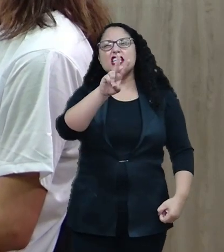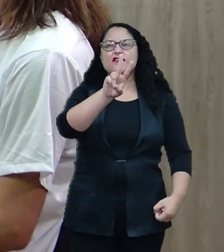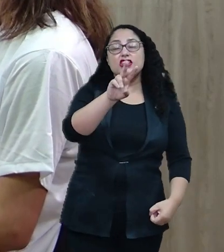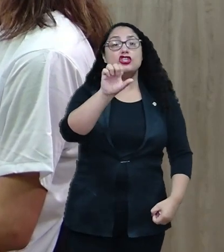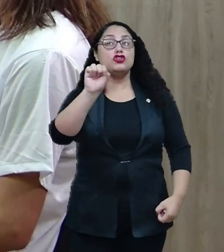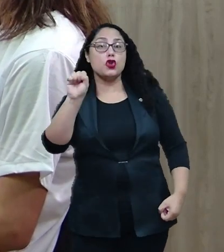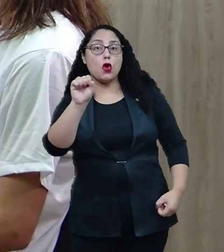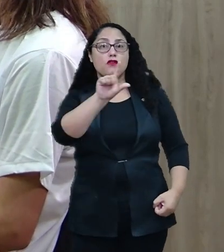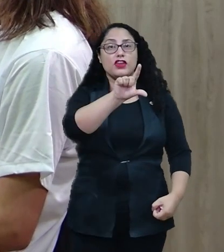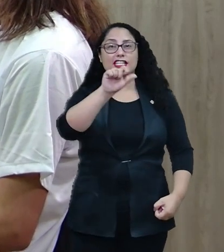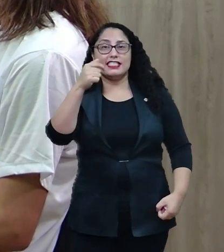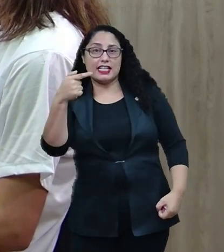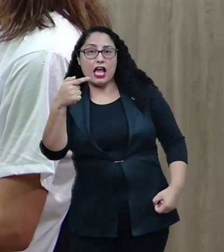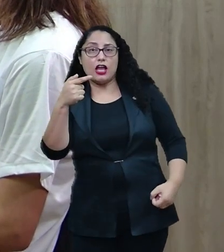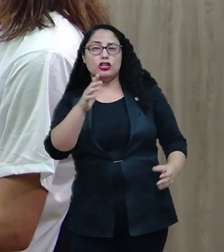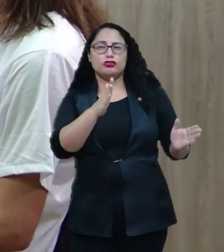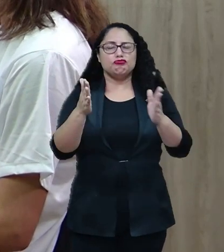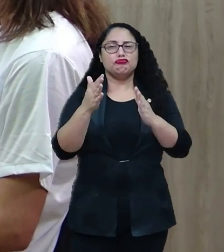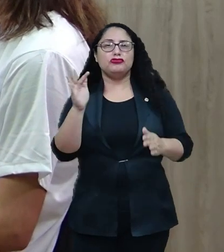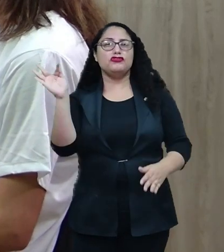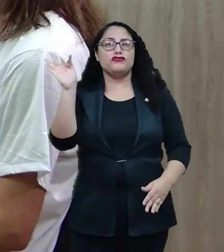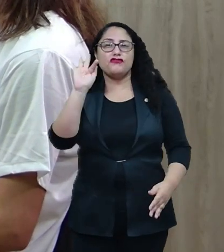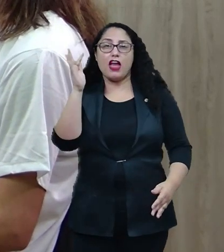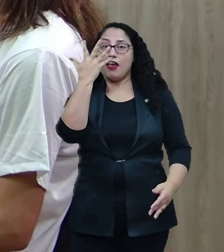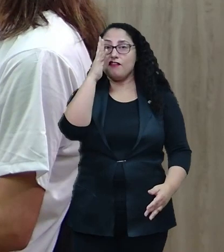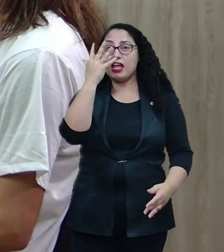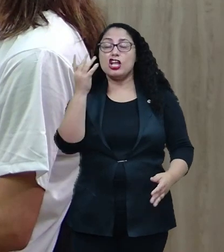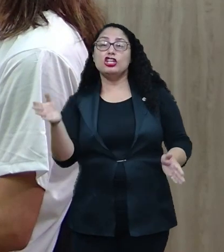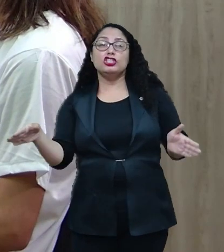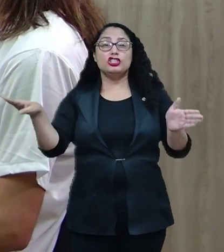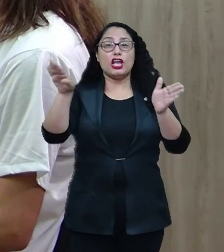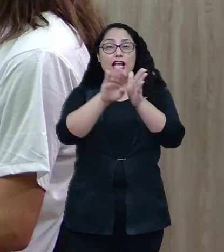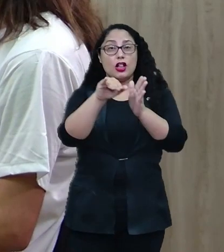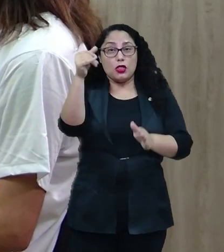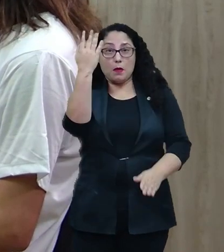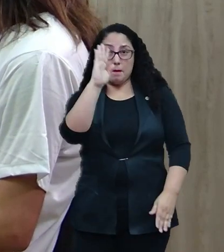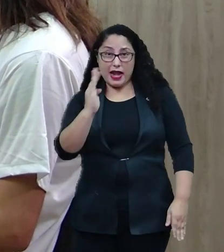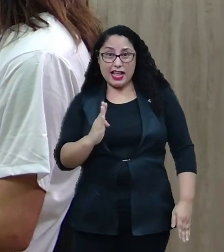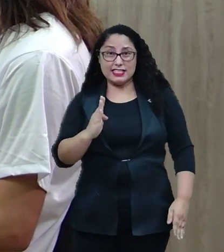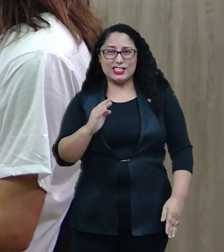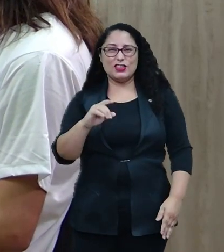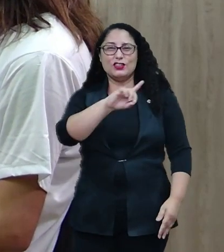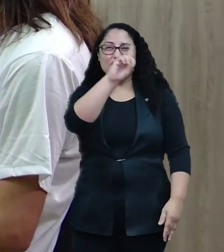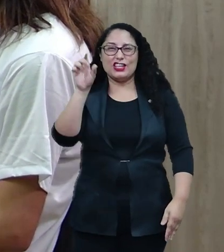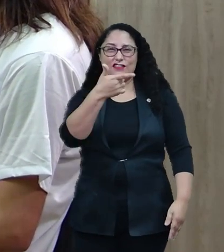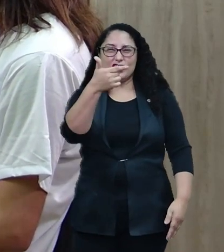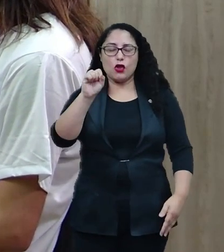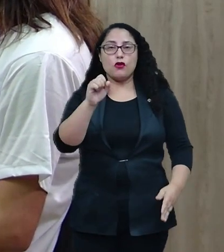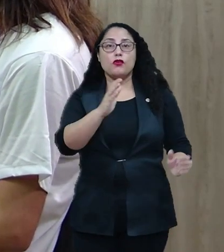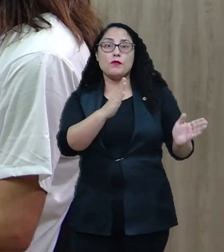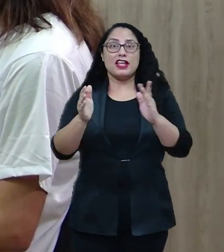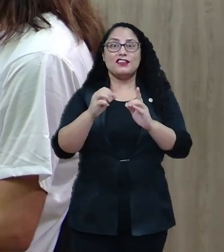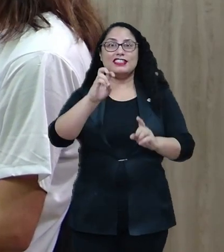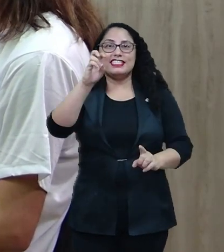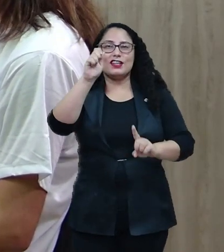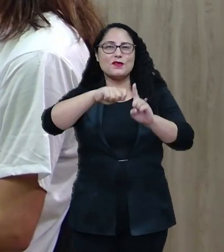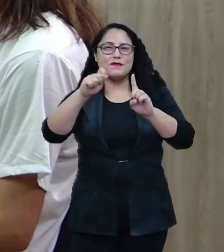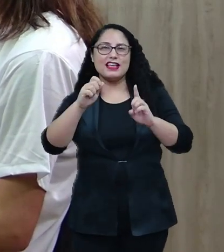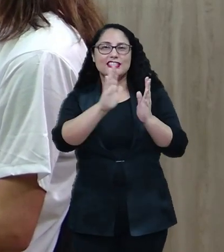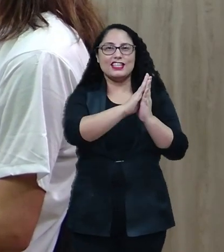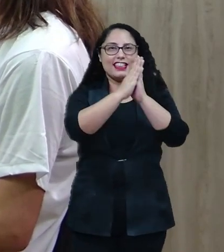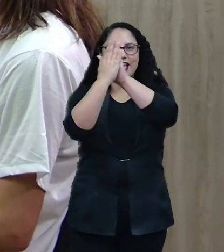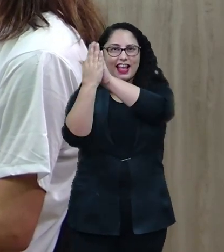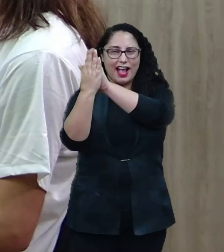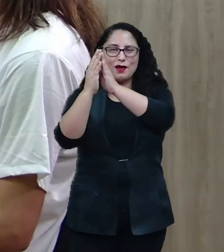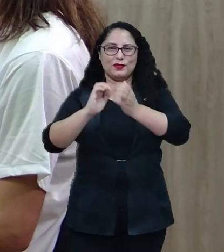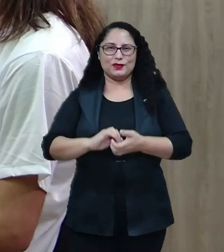27 de fevereiro. Chegamos no Brasil no dia 28. E foi um período de 5 meses de intercâmbio.